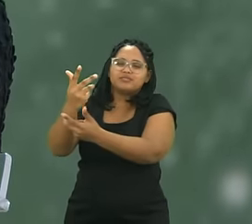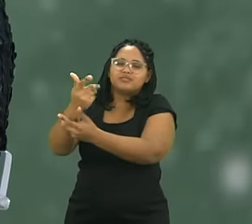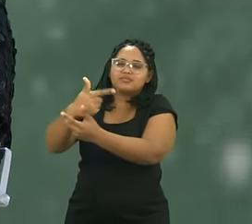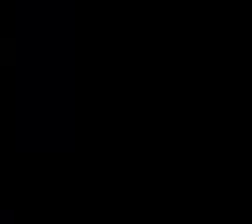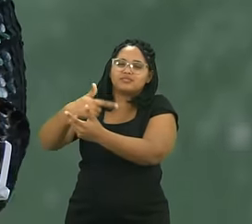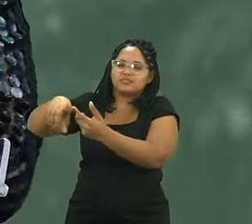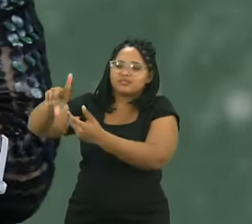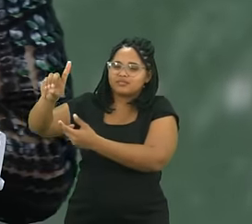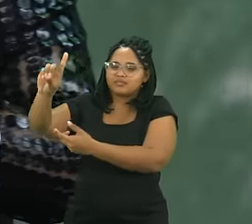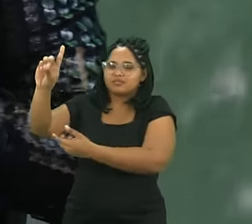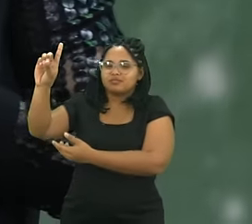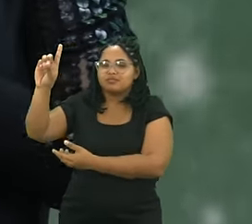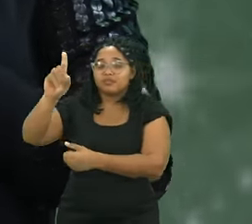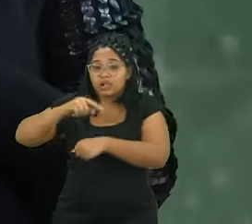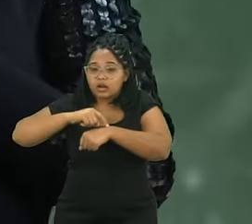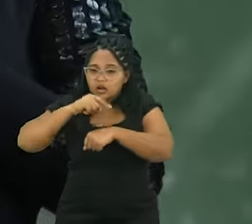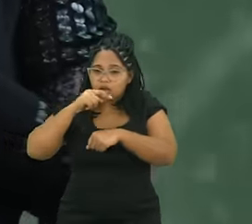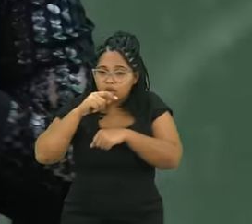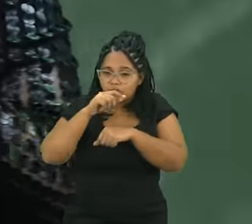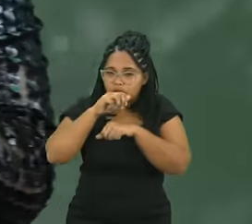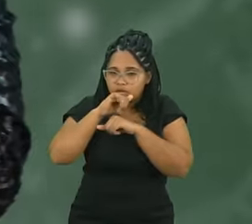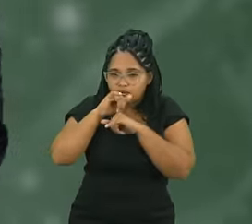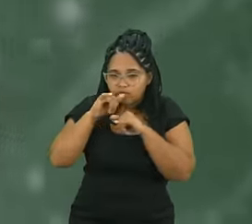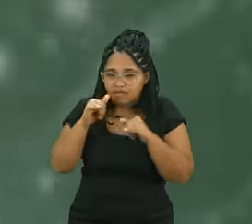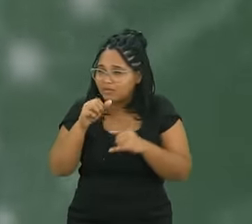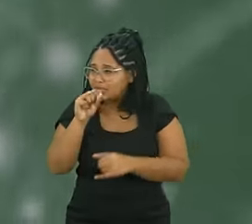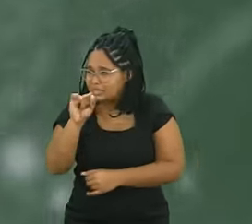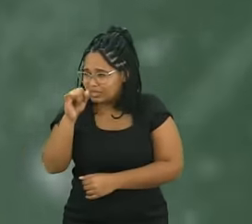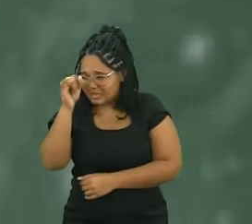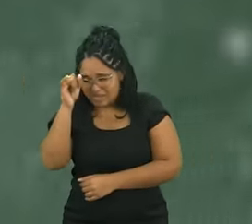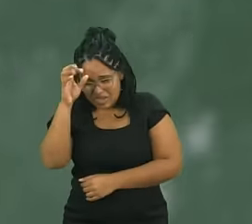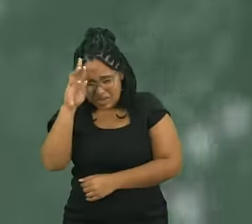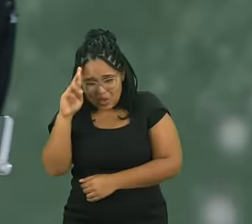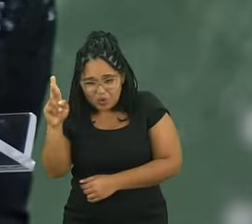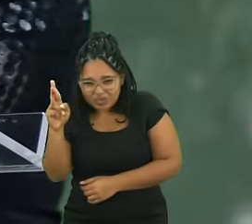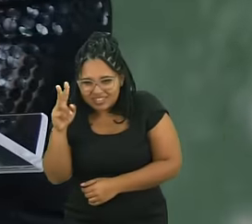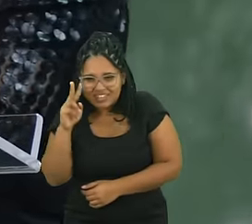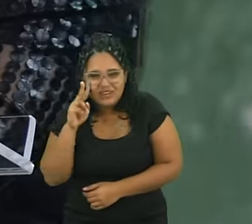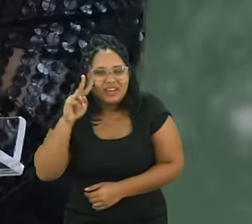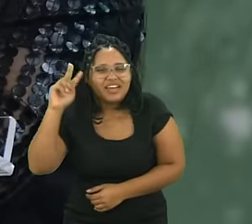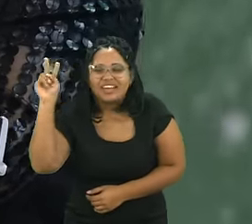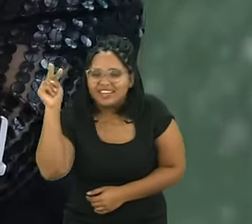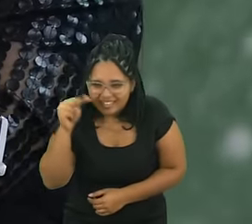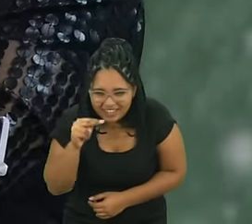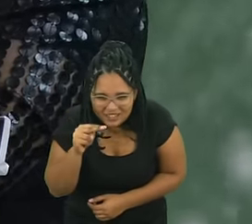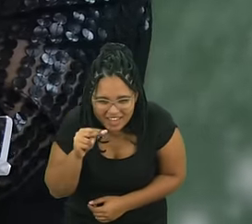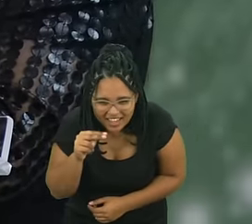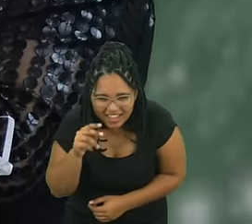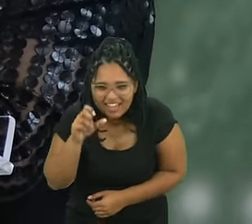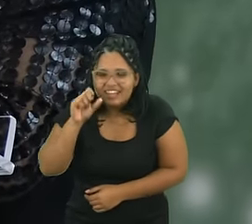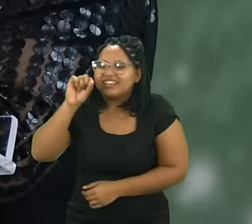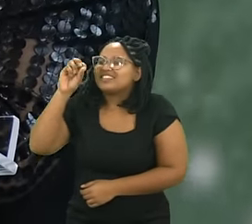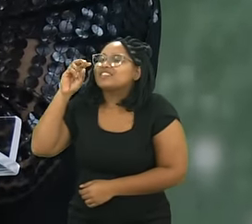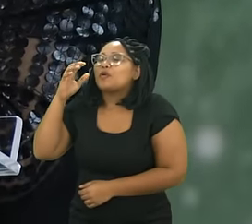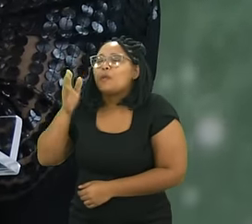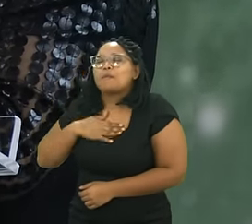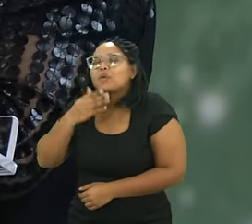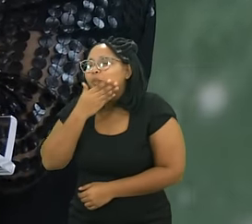E naquele momento eu dizia: se ele não ouvir, Jesus está recebendo o meu louvor.